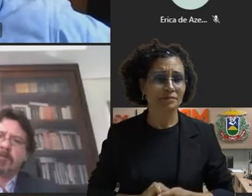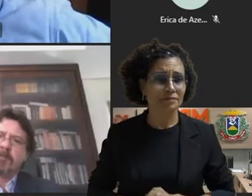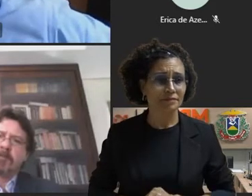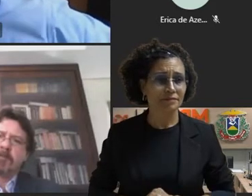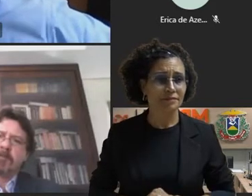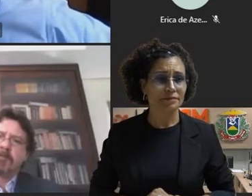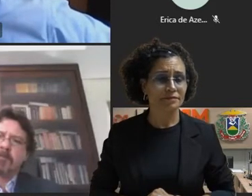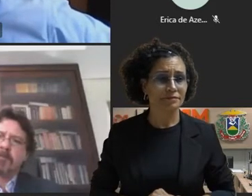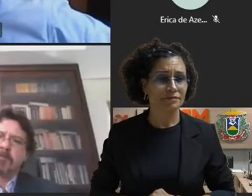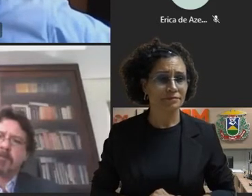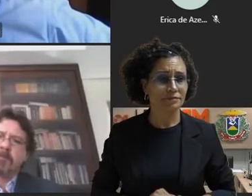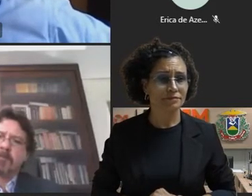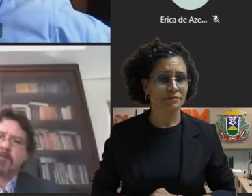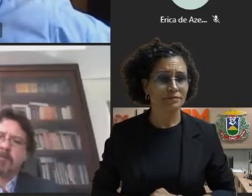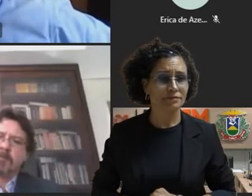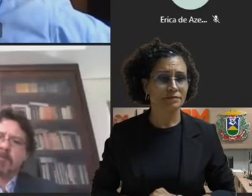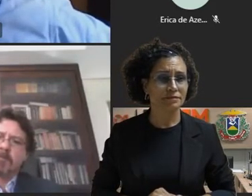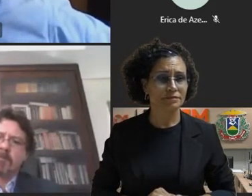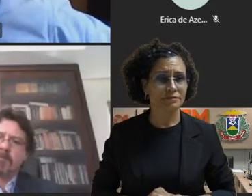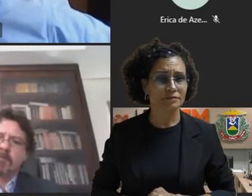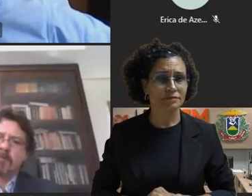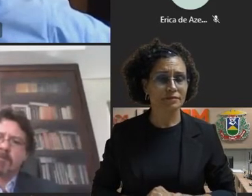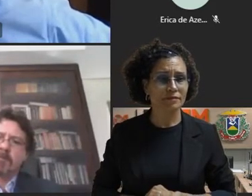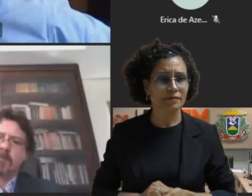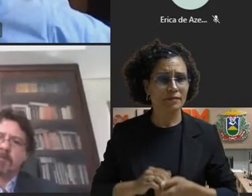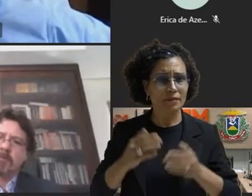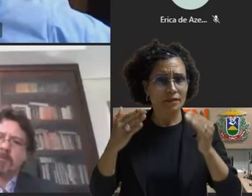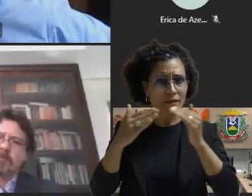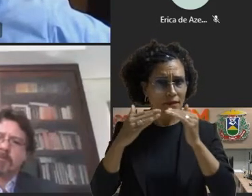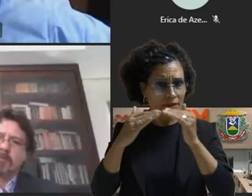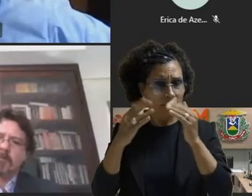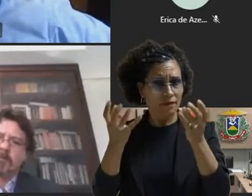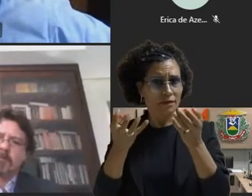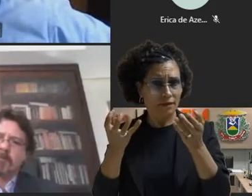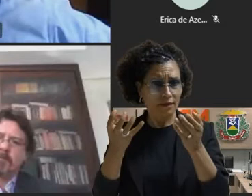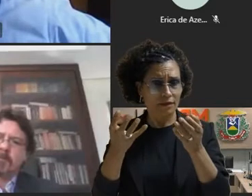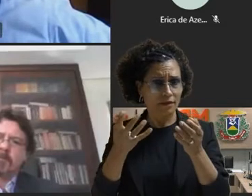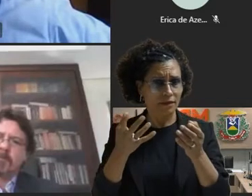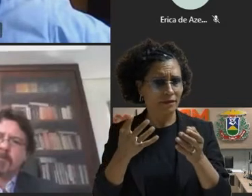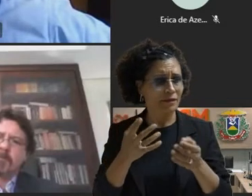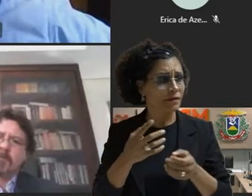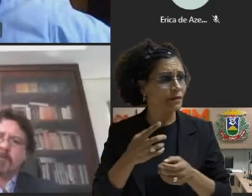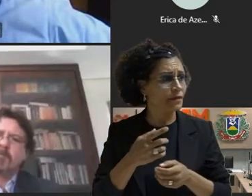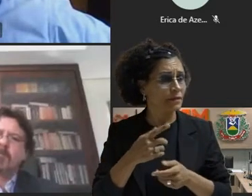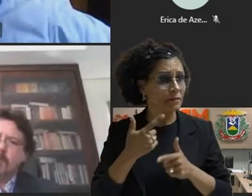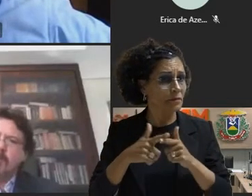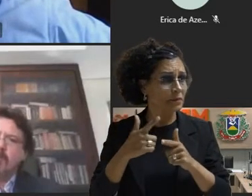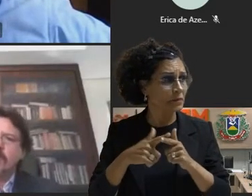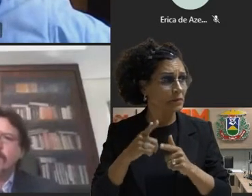Você não quer, Ana, já que tem esse problema, ficar como se tivesse pedido vista desse processo do Domingos?